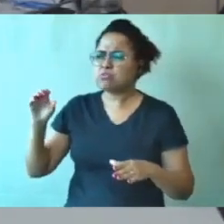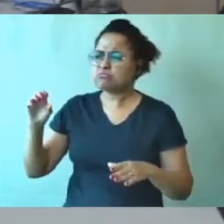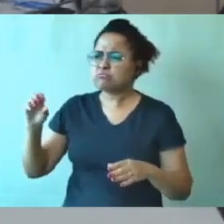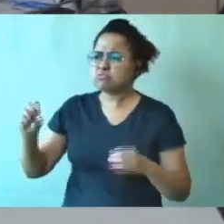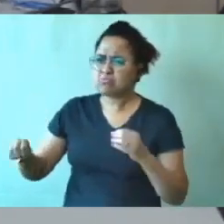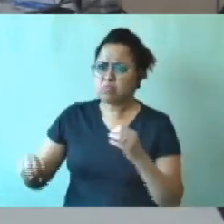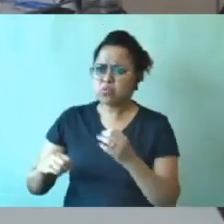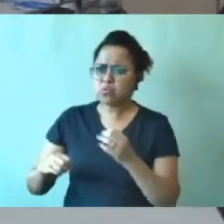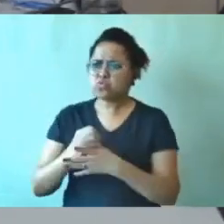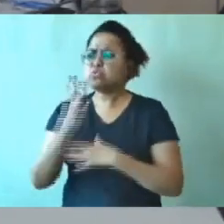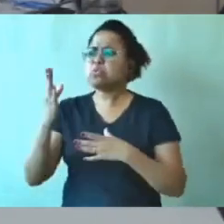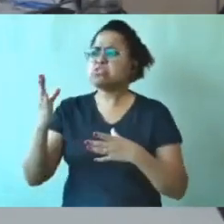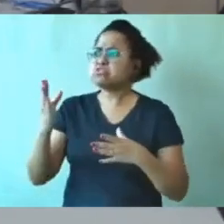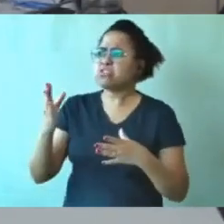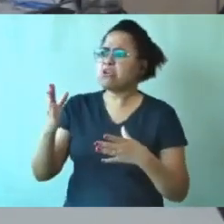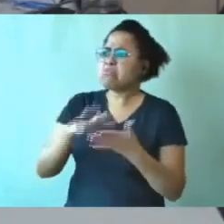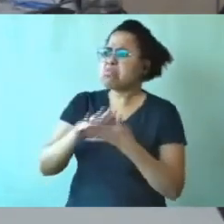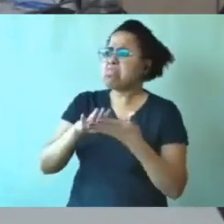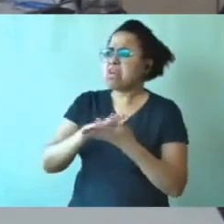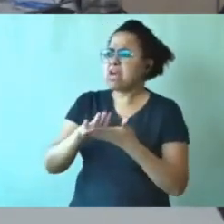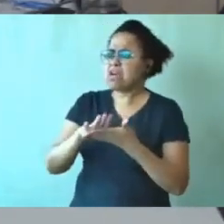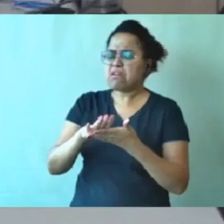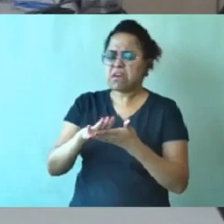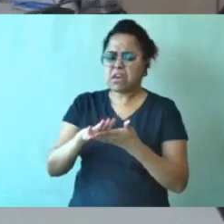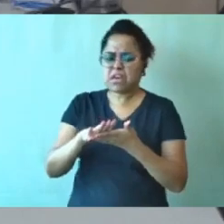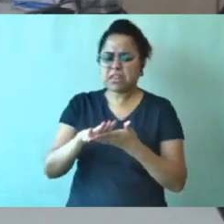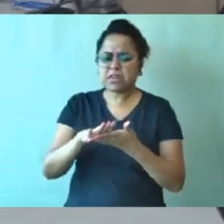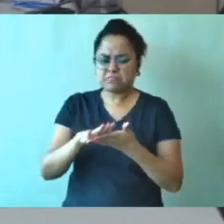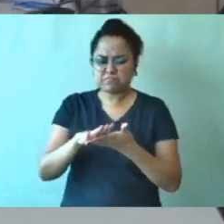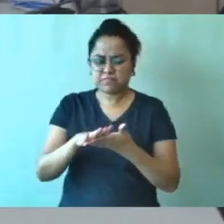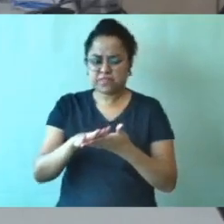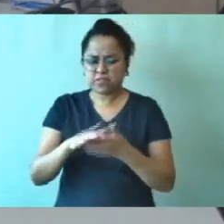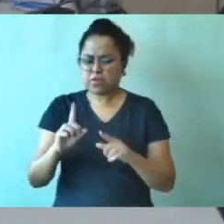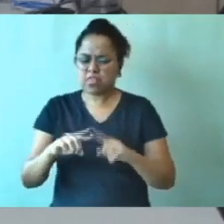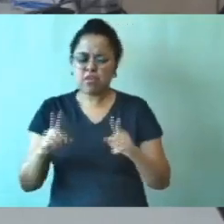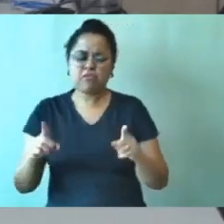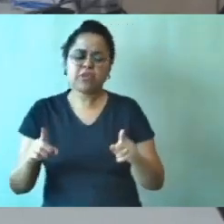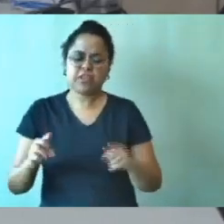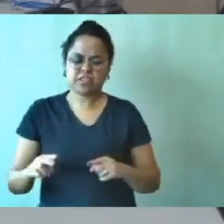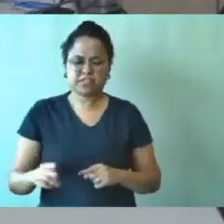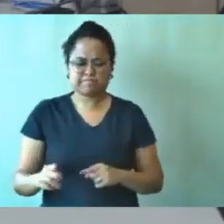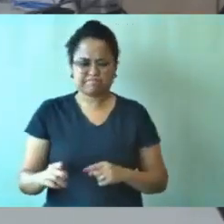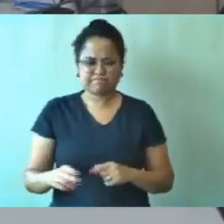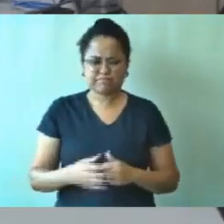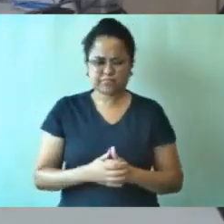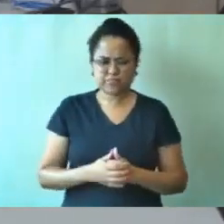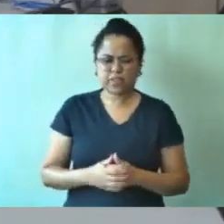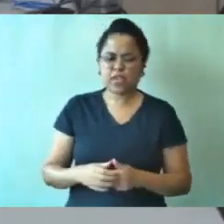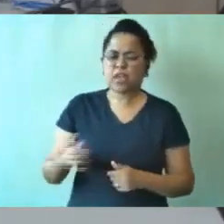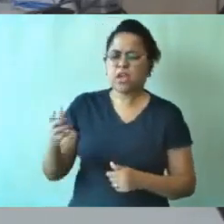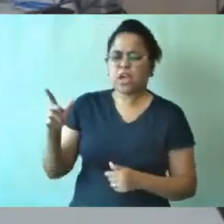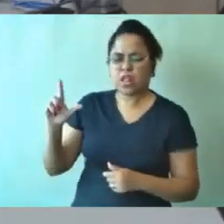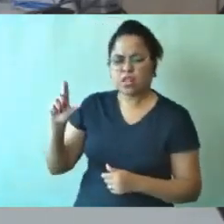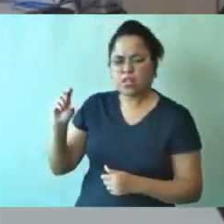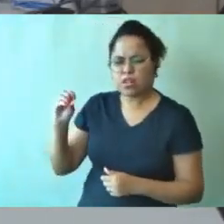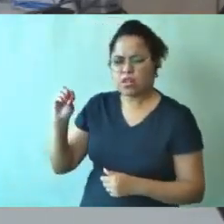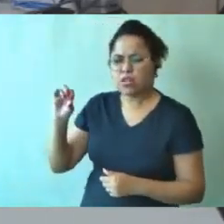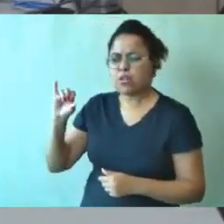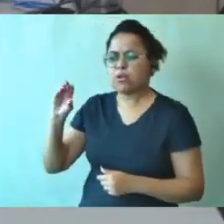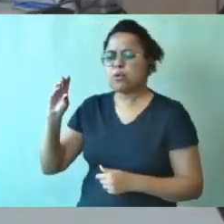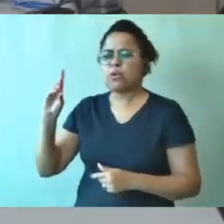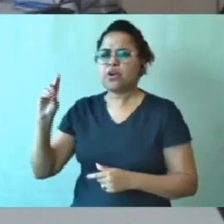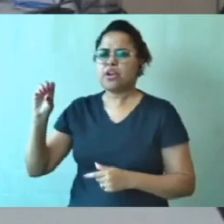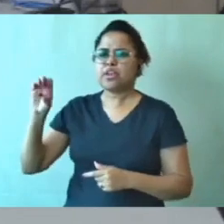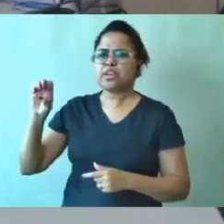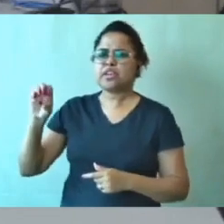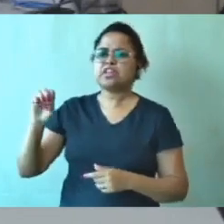esclarecendo hoje. Então, as perguntas que a vereadora Luiz está fazendo é justamente por quê? Nós precisamos de ter esses elementos jurídicos de